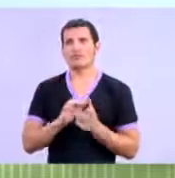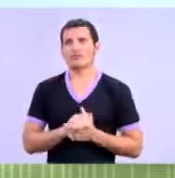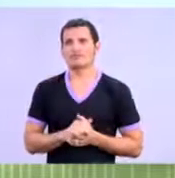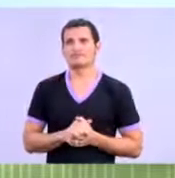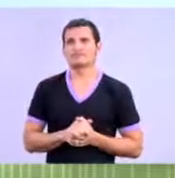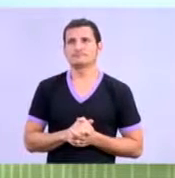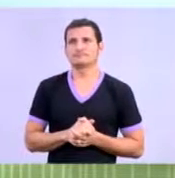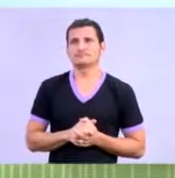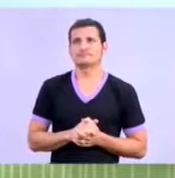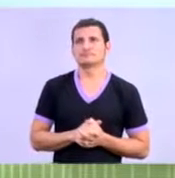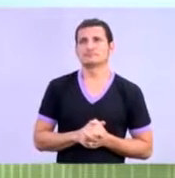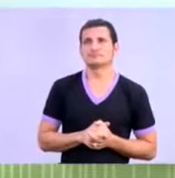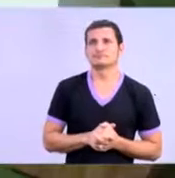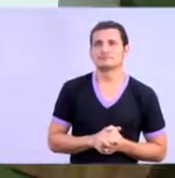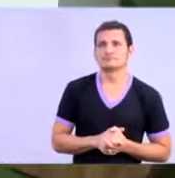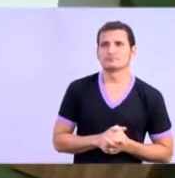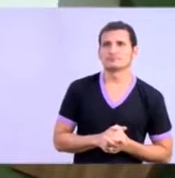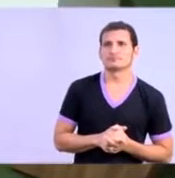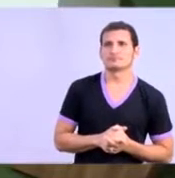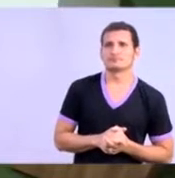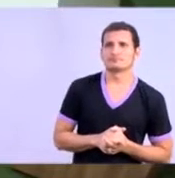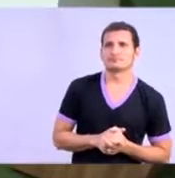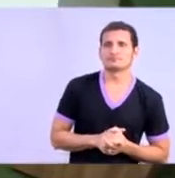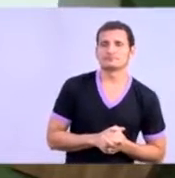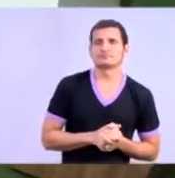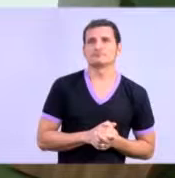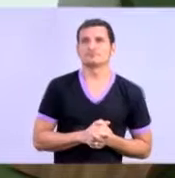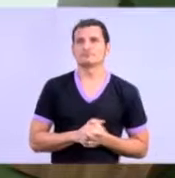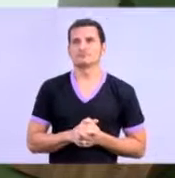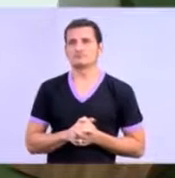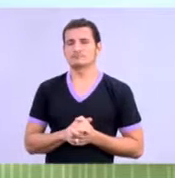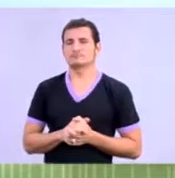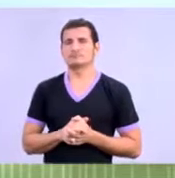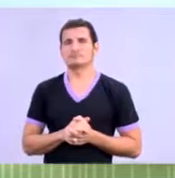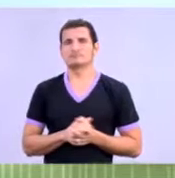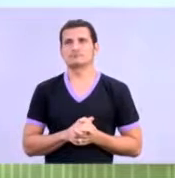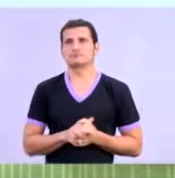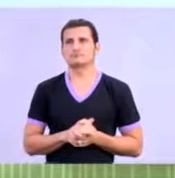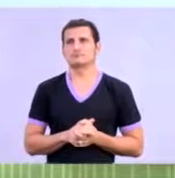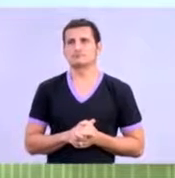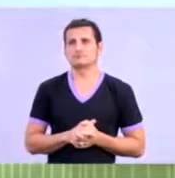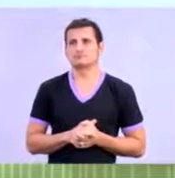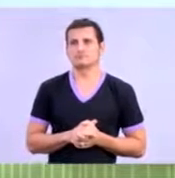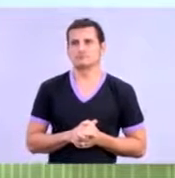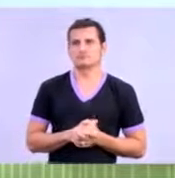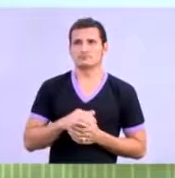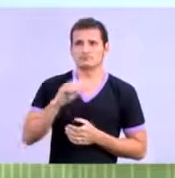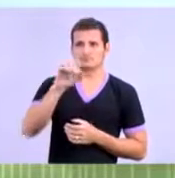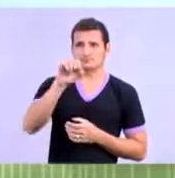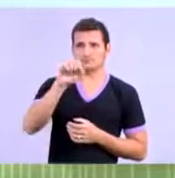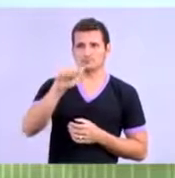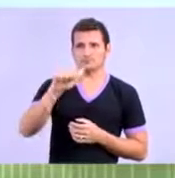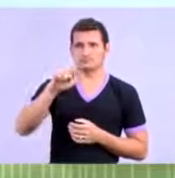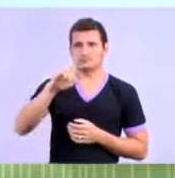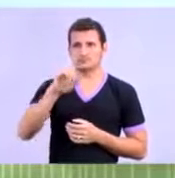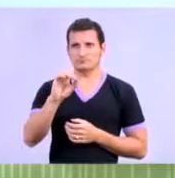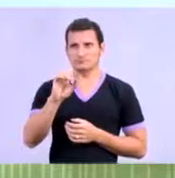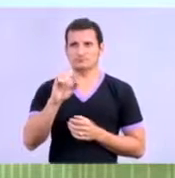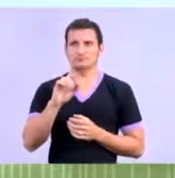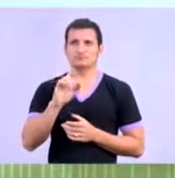que é um atributo read-only. Eu só posso ler, somente leitura. Então o saldo passaria a ser um